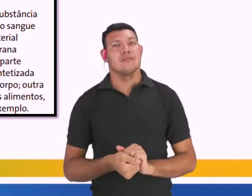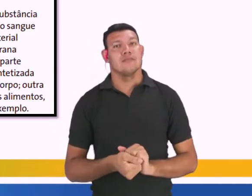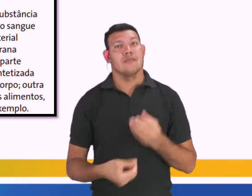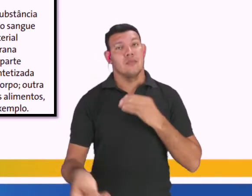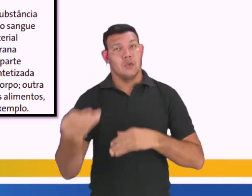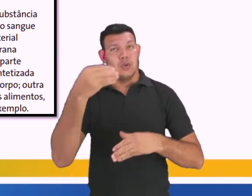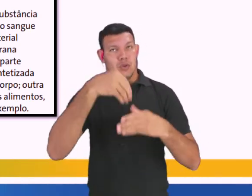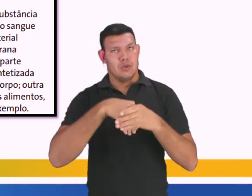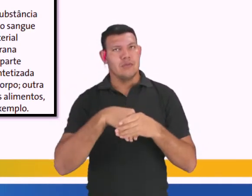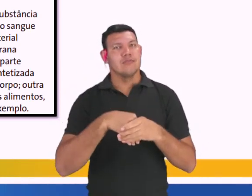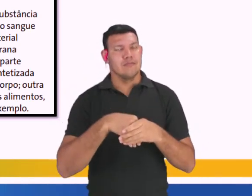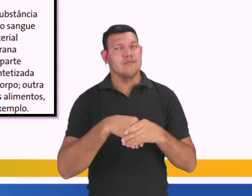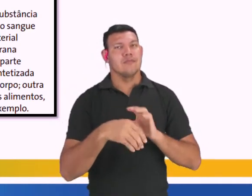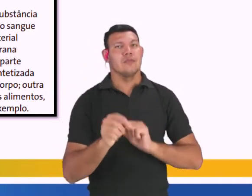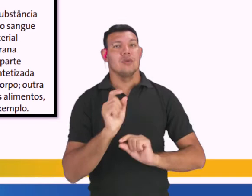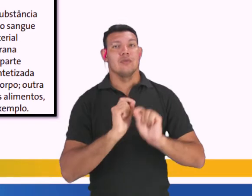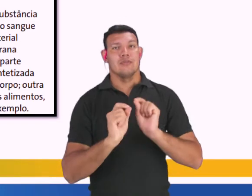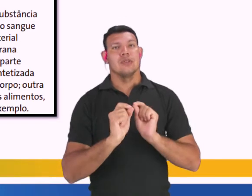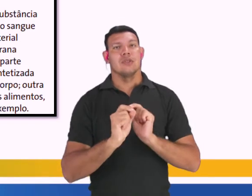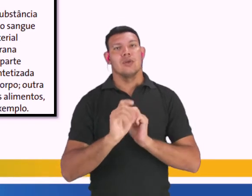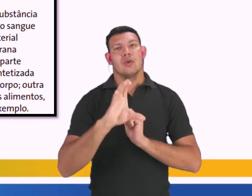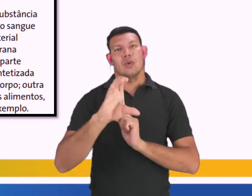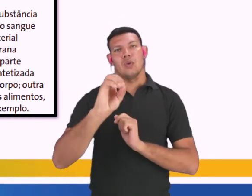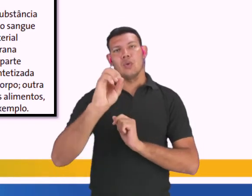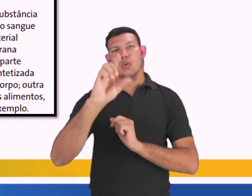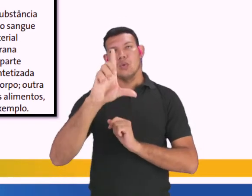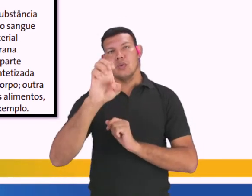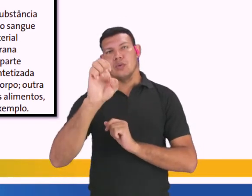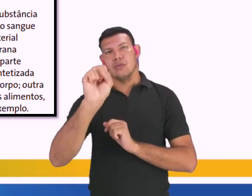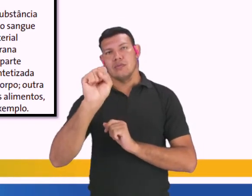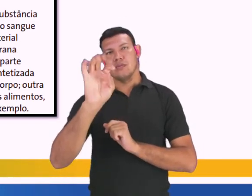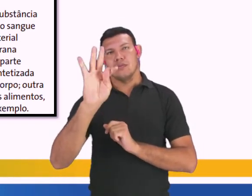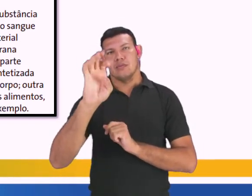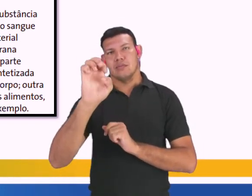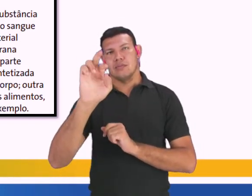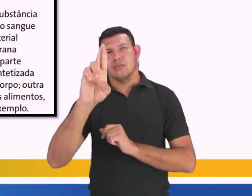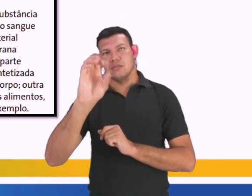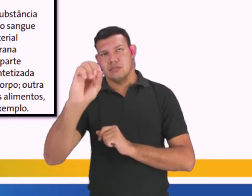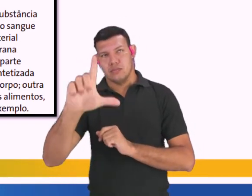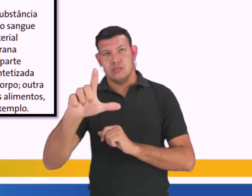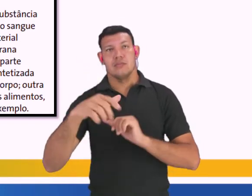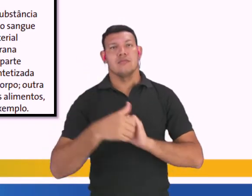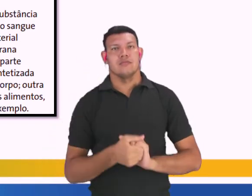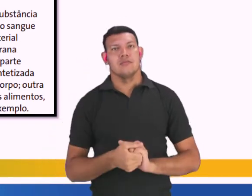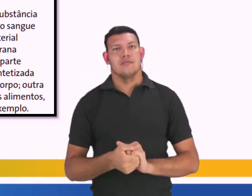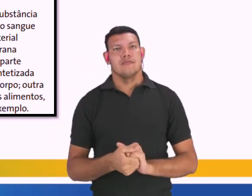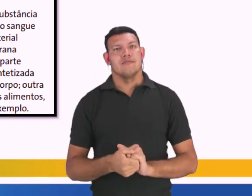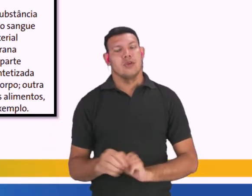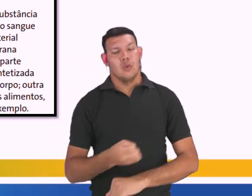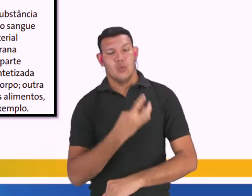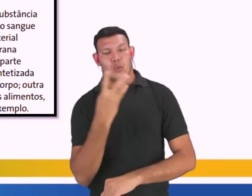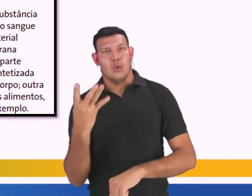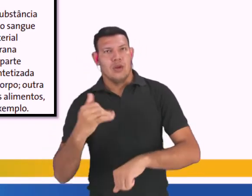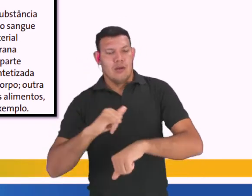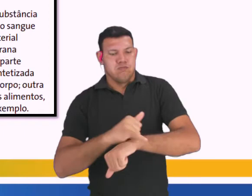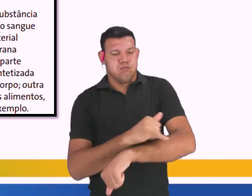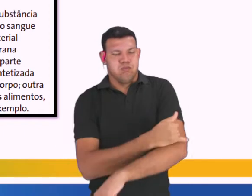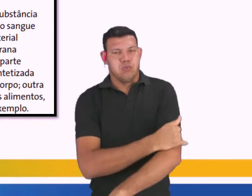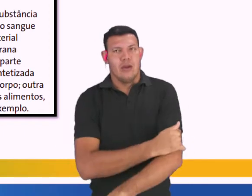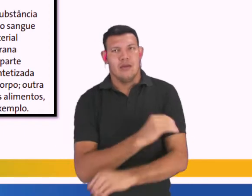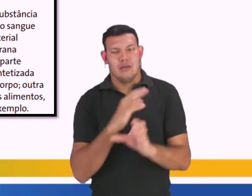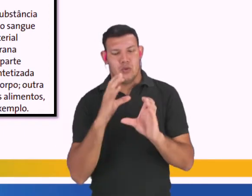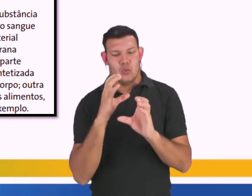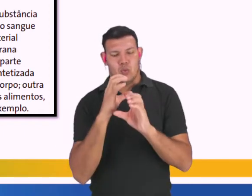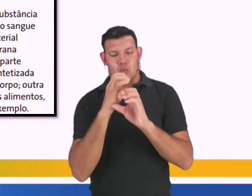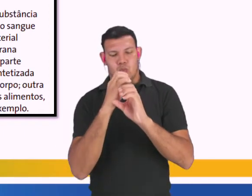questão do colesterol, que é o índice, né, de gordura no sangue, o que pode enturpir as artérias e causar até